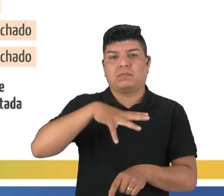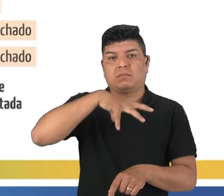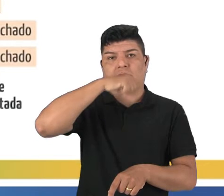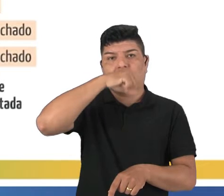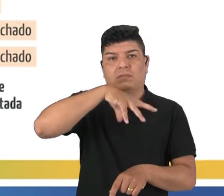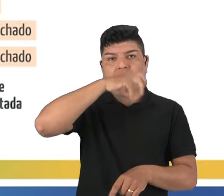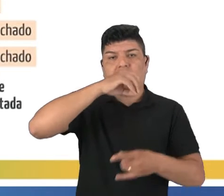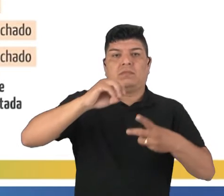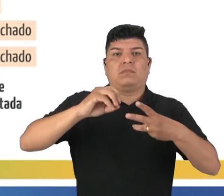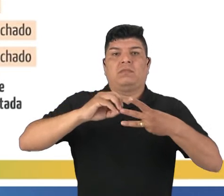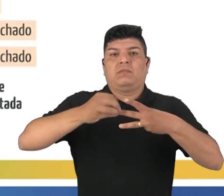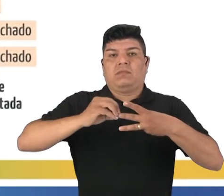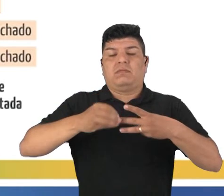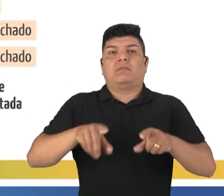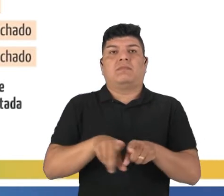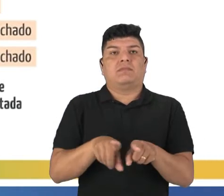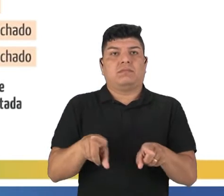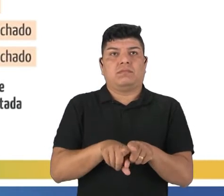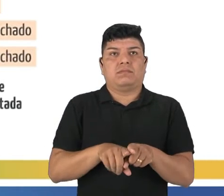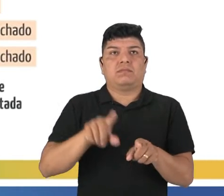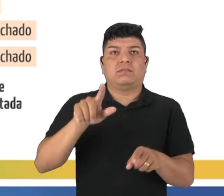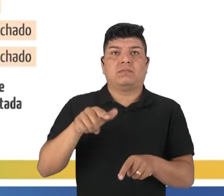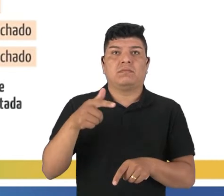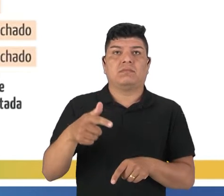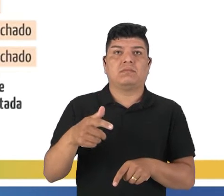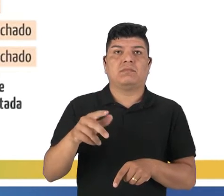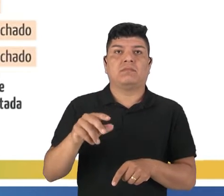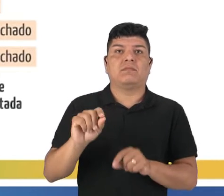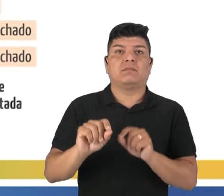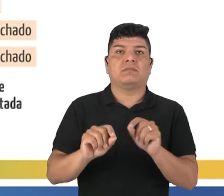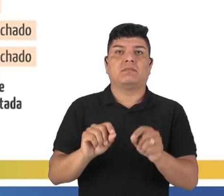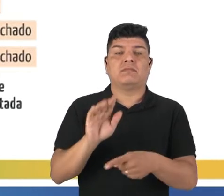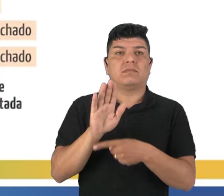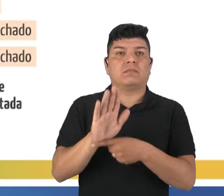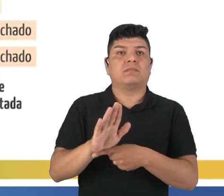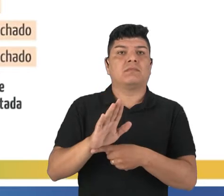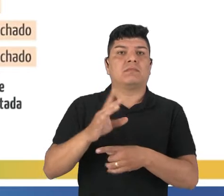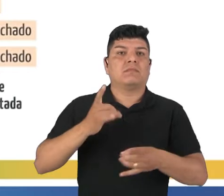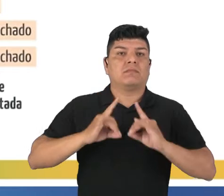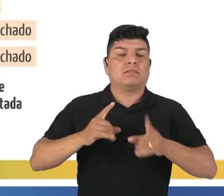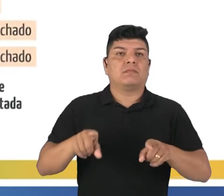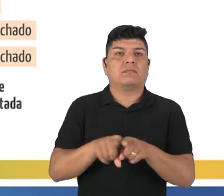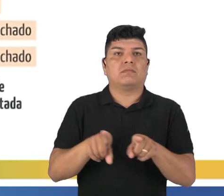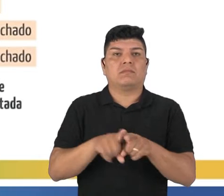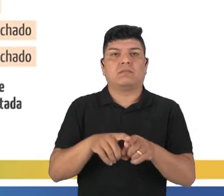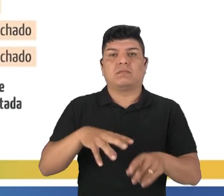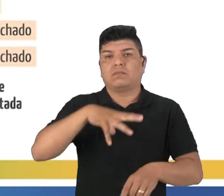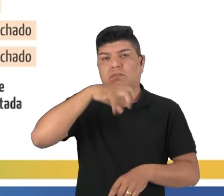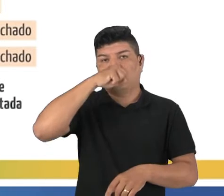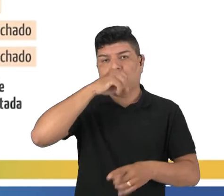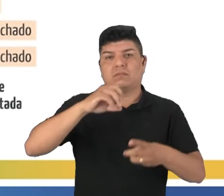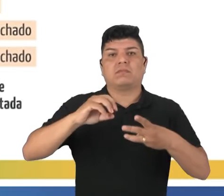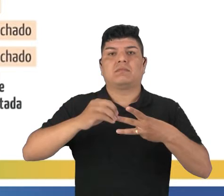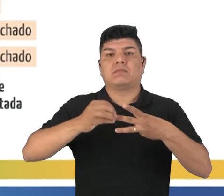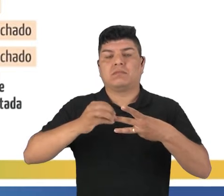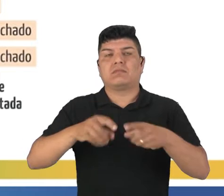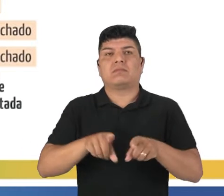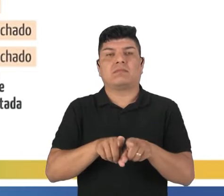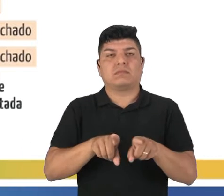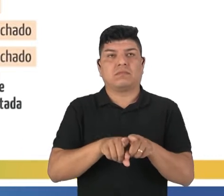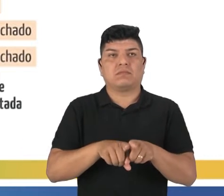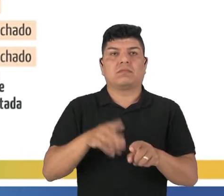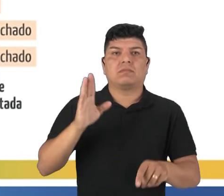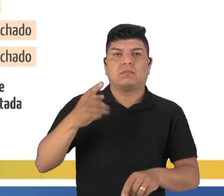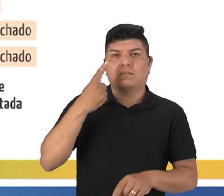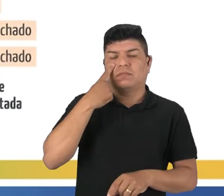respiração celular, e a triiodtirina, que atua no metabolismo e também na respiração celular. Não sei se